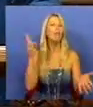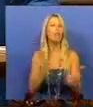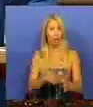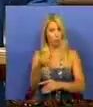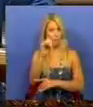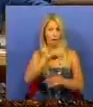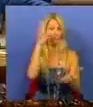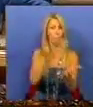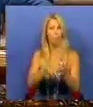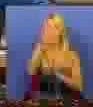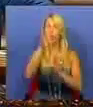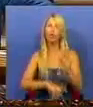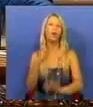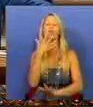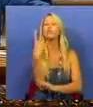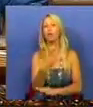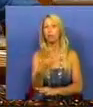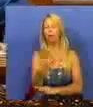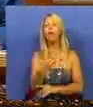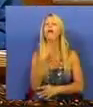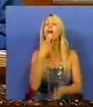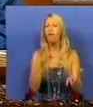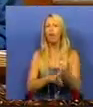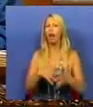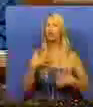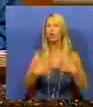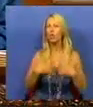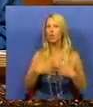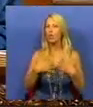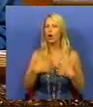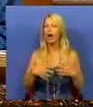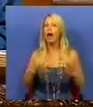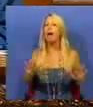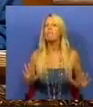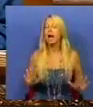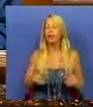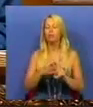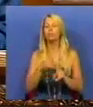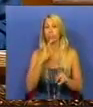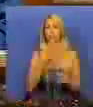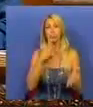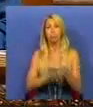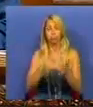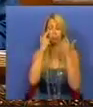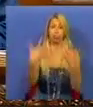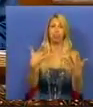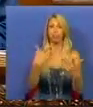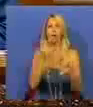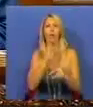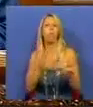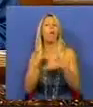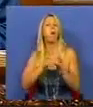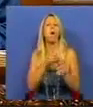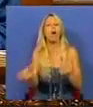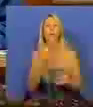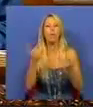sozinho. Verdades incómodas ou inconvenientes, mas verdades incontornáveis. O PS absolve o